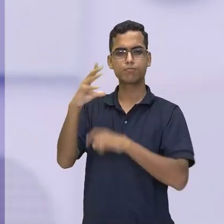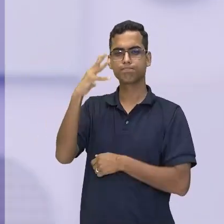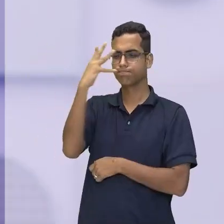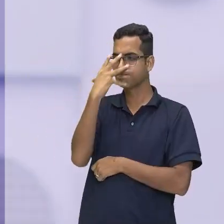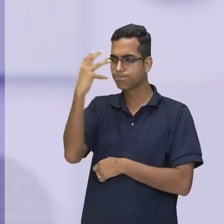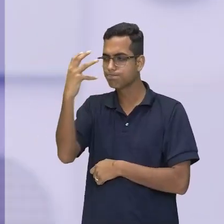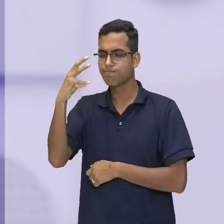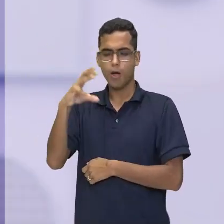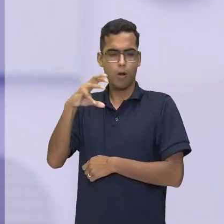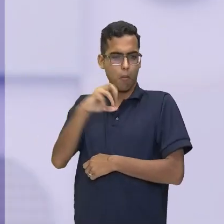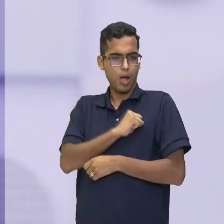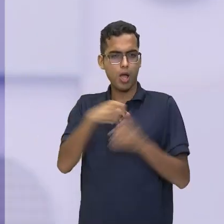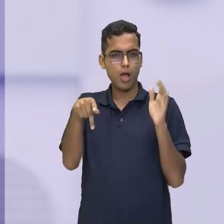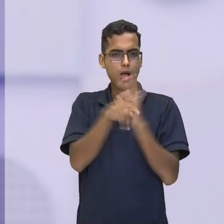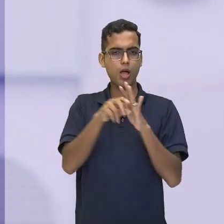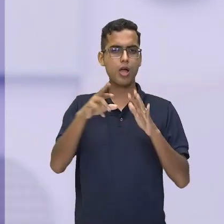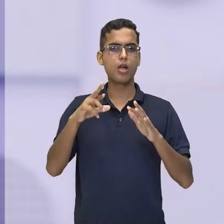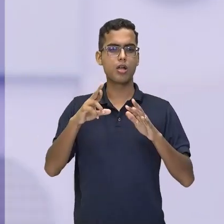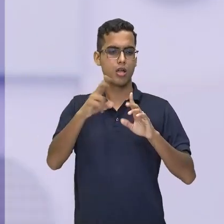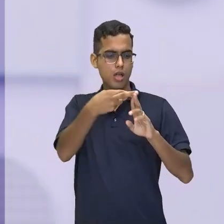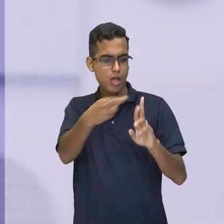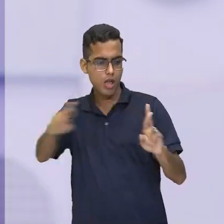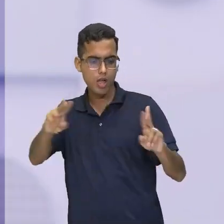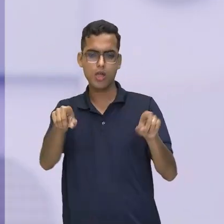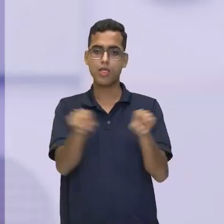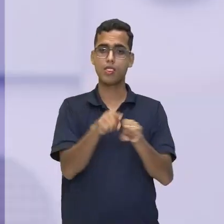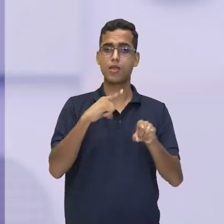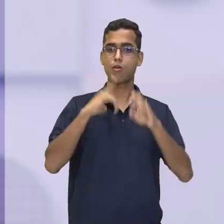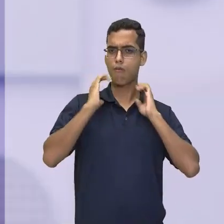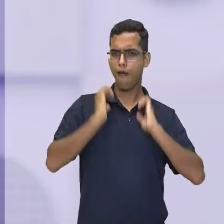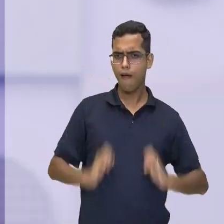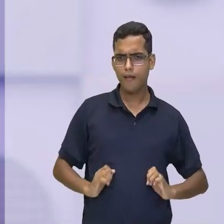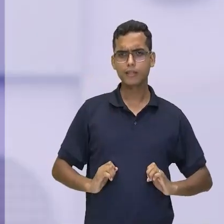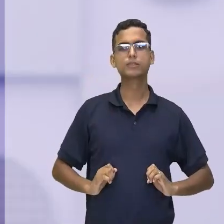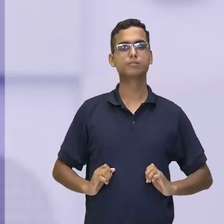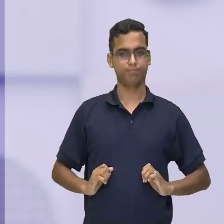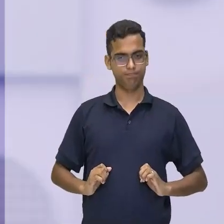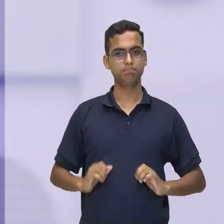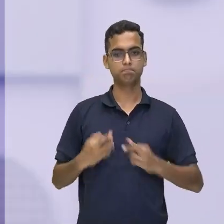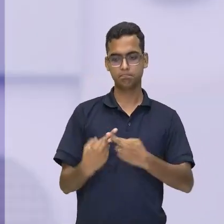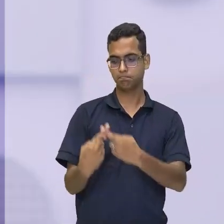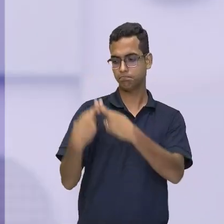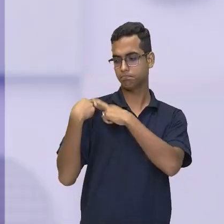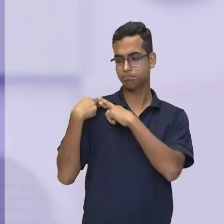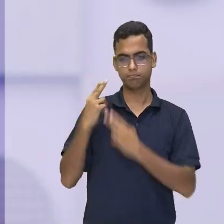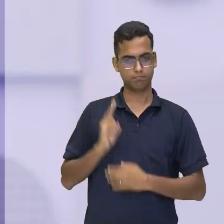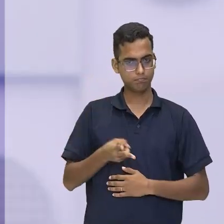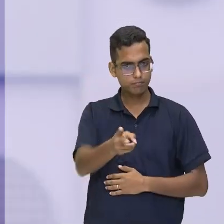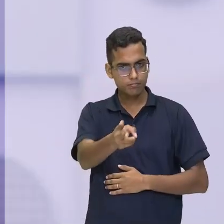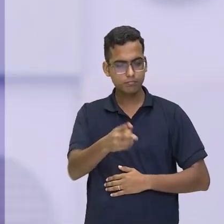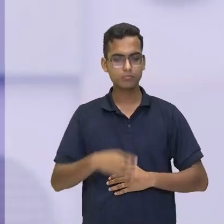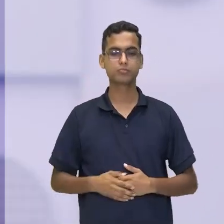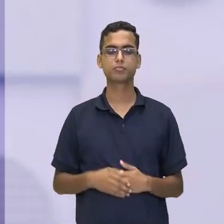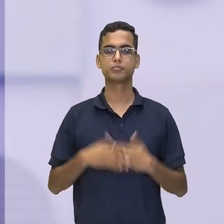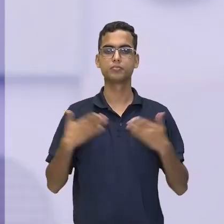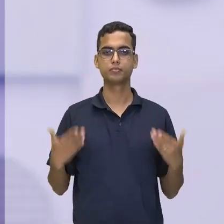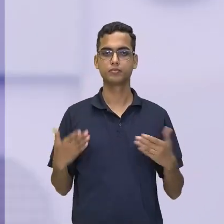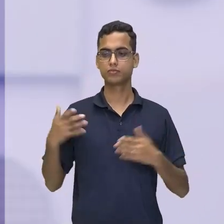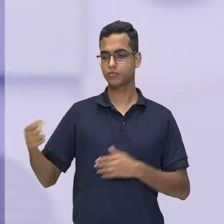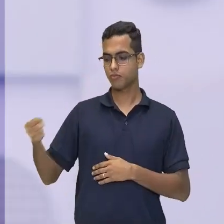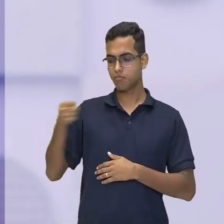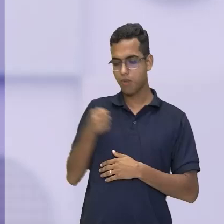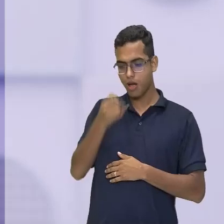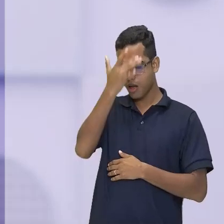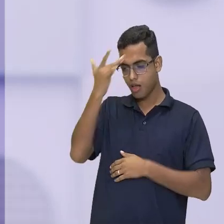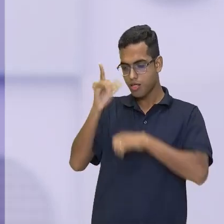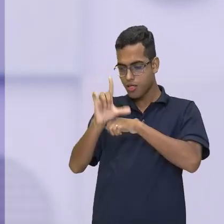coerente e responsável. Então, é preciso a presença desses líderes religiosos de uma